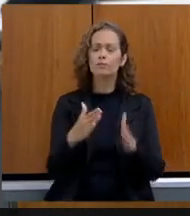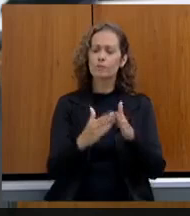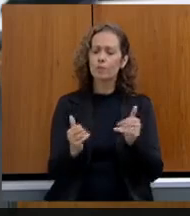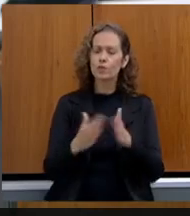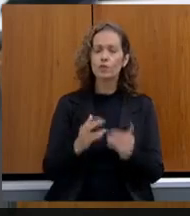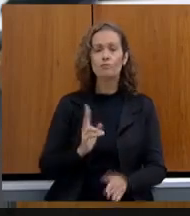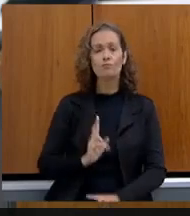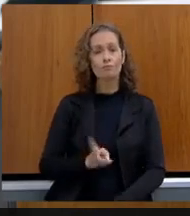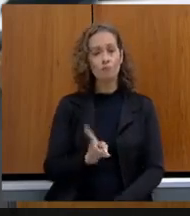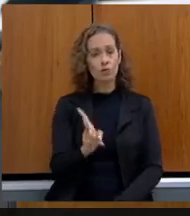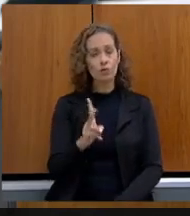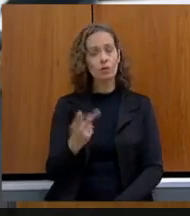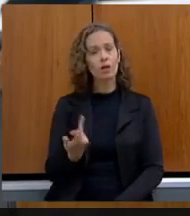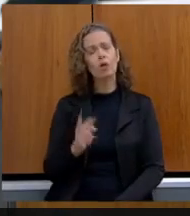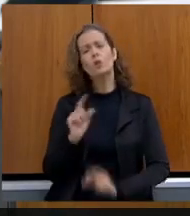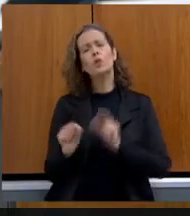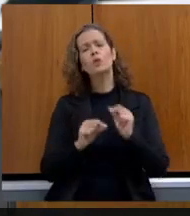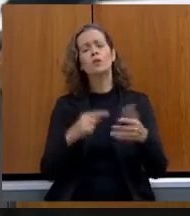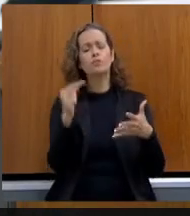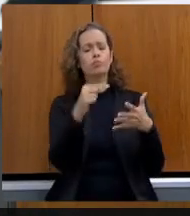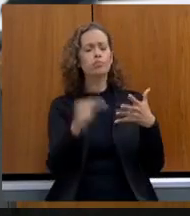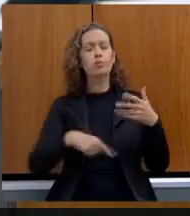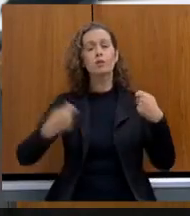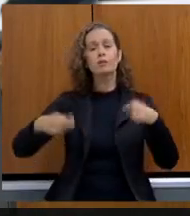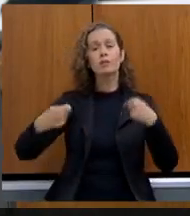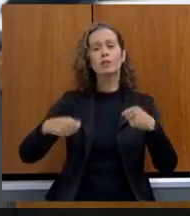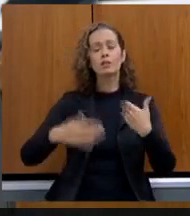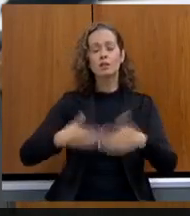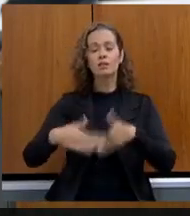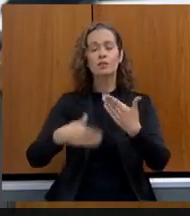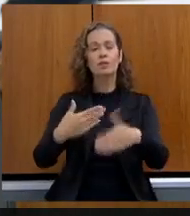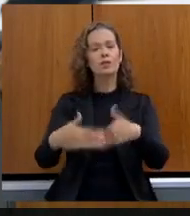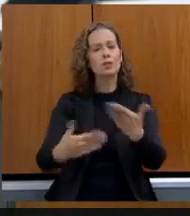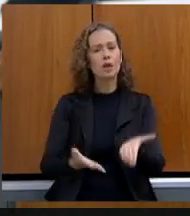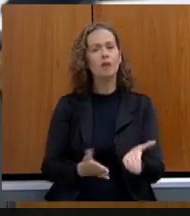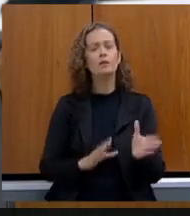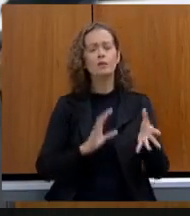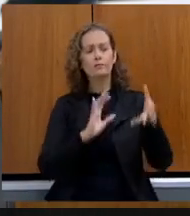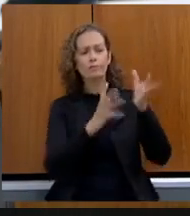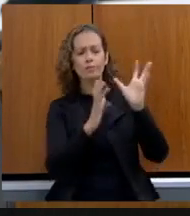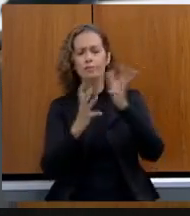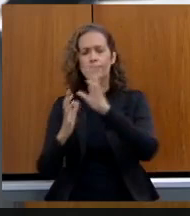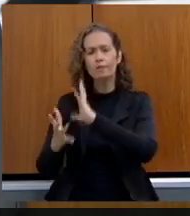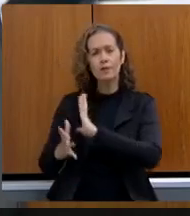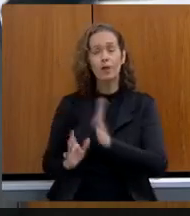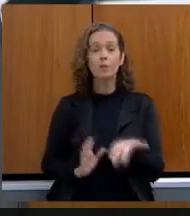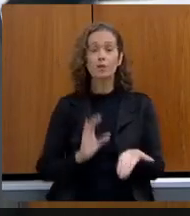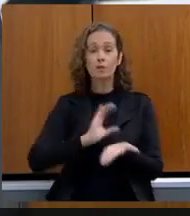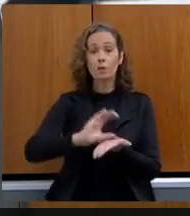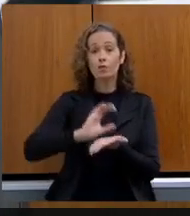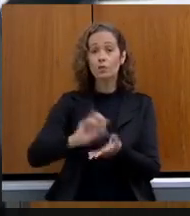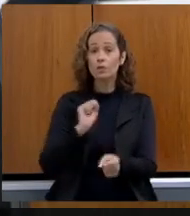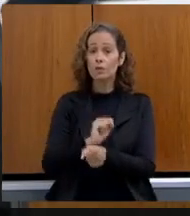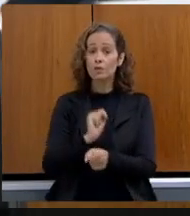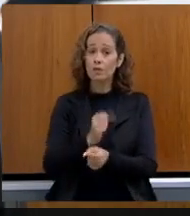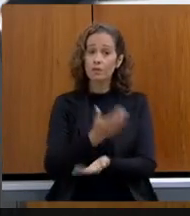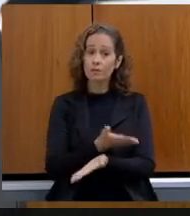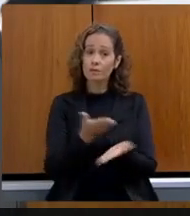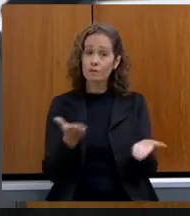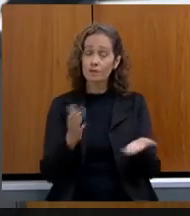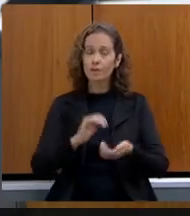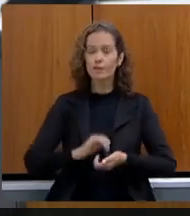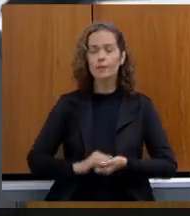né o seu o que for necessário para esse nesse processo da manutenção predial porque esses recursos estão esperando por vocês